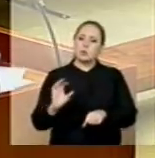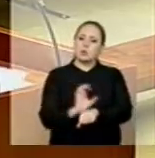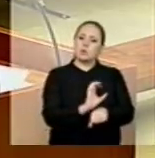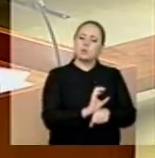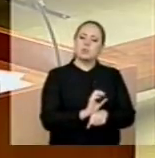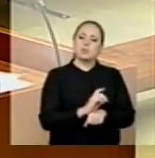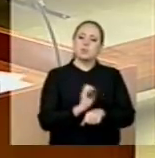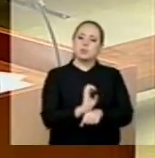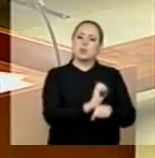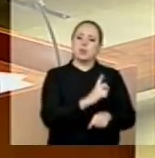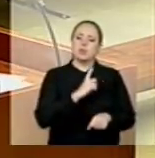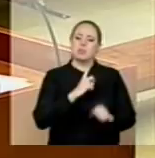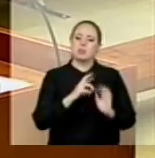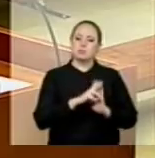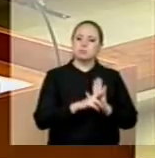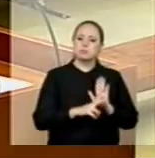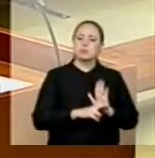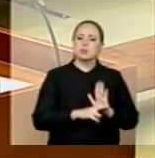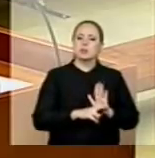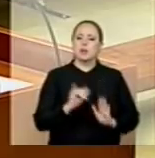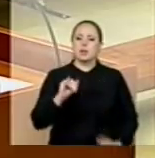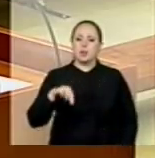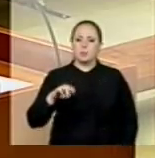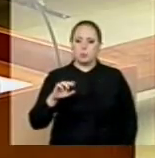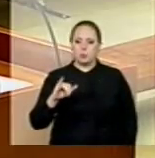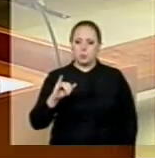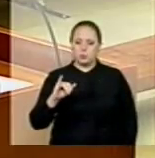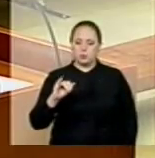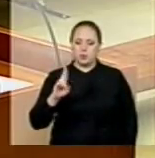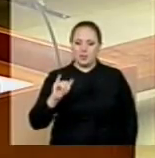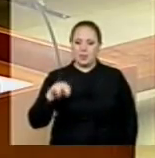possuem dispositivos que regulam sobre as imunidades formal e material,